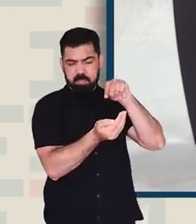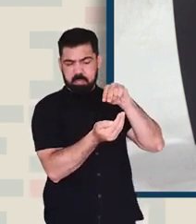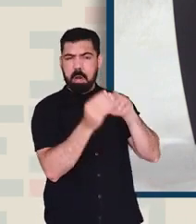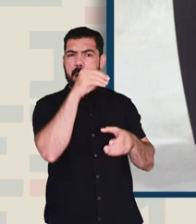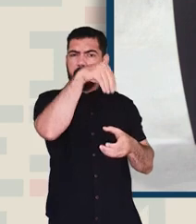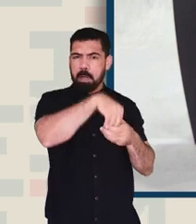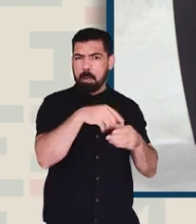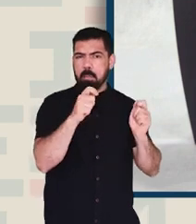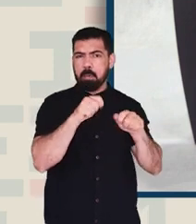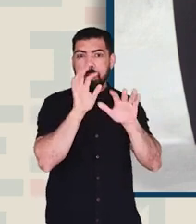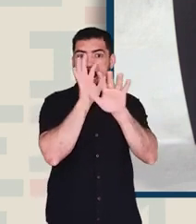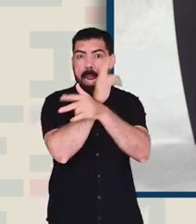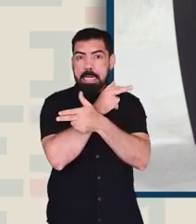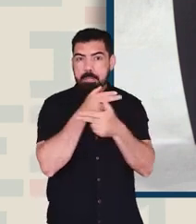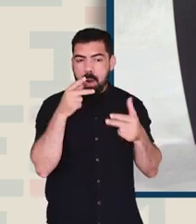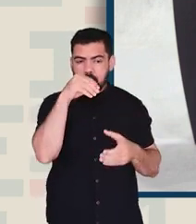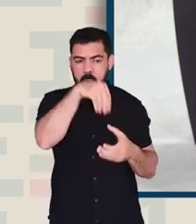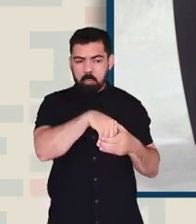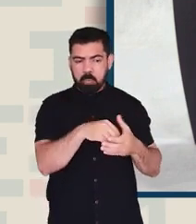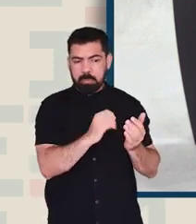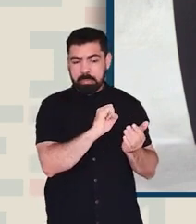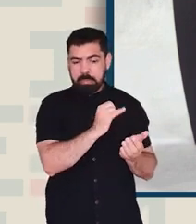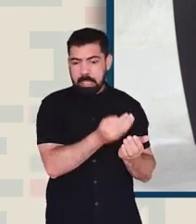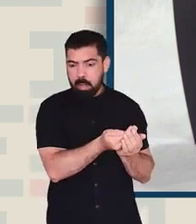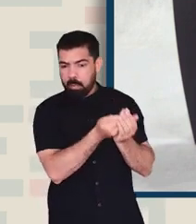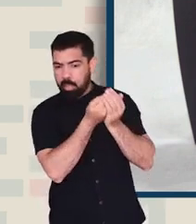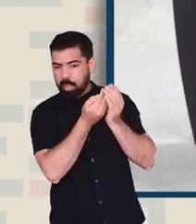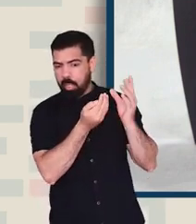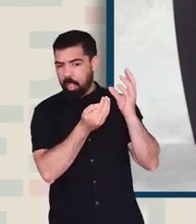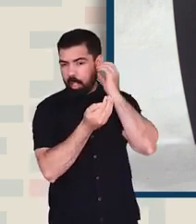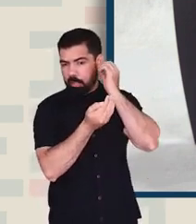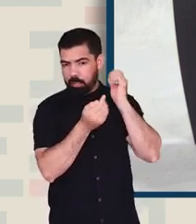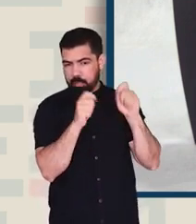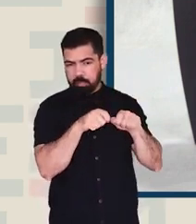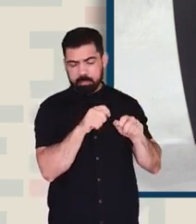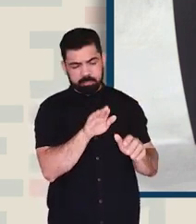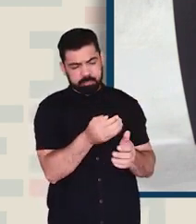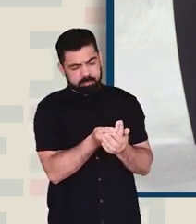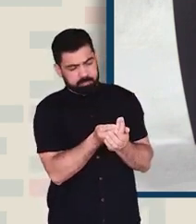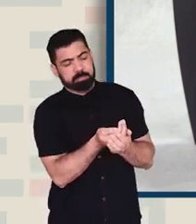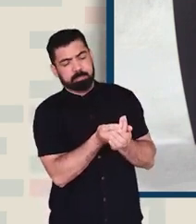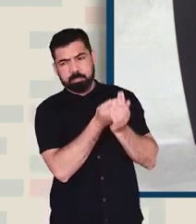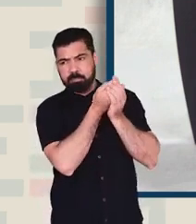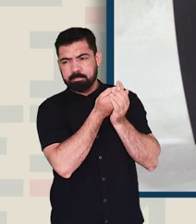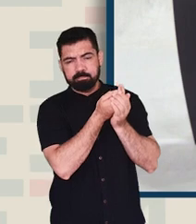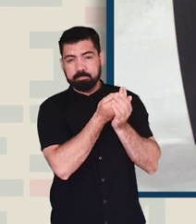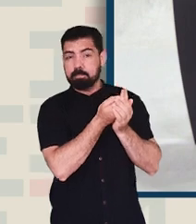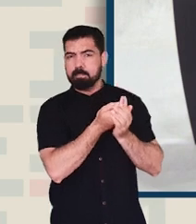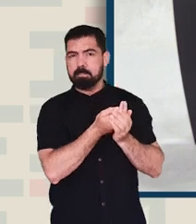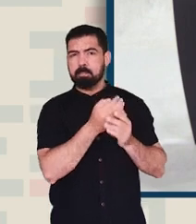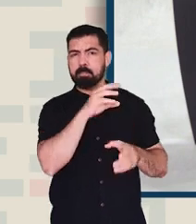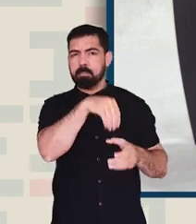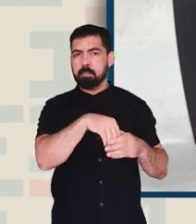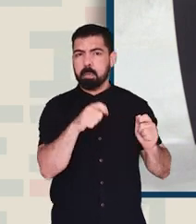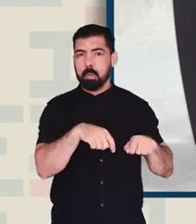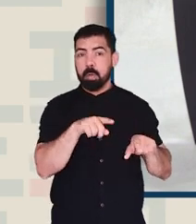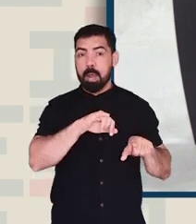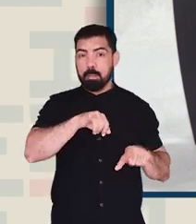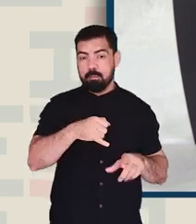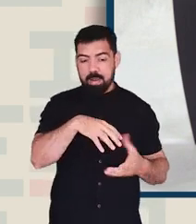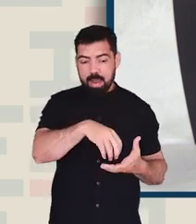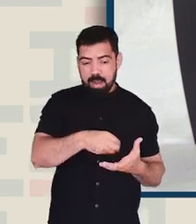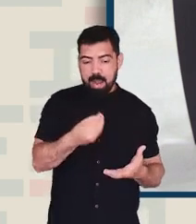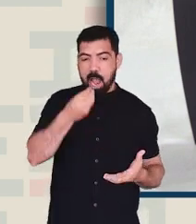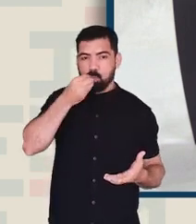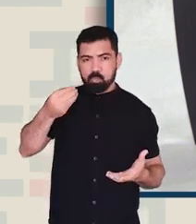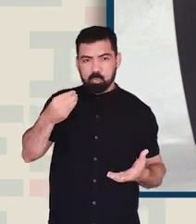poderia haver aqui no interior dela algum tipo de animal, algum alimento, um animal que